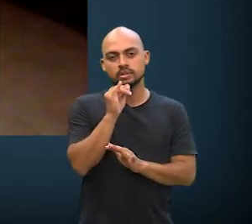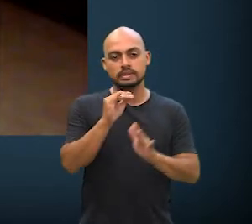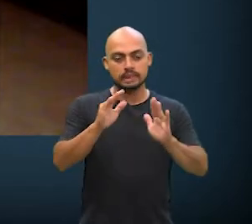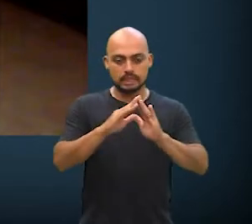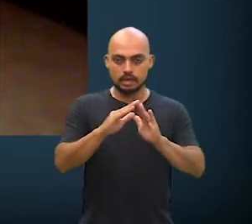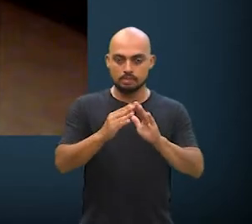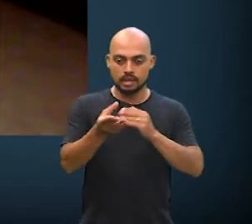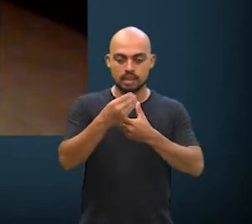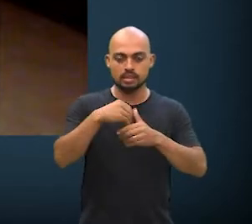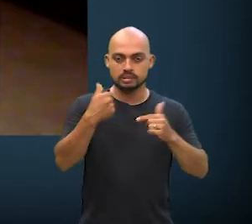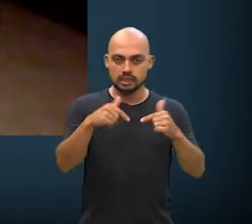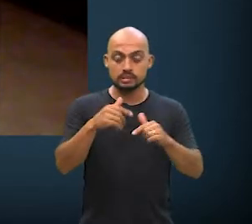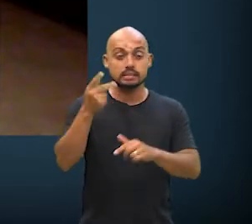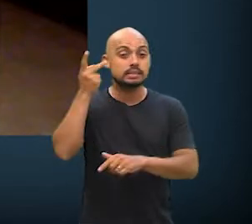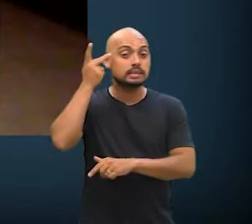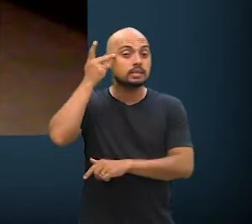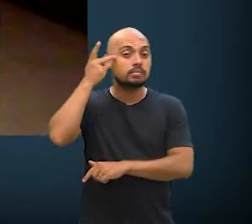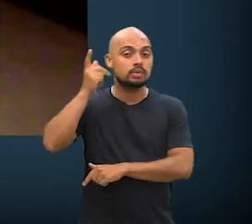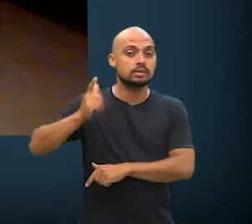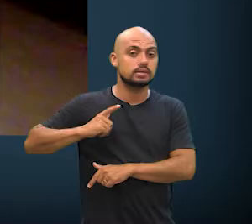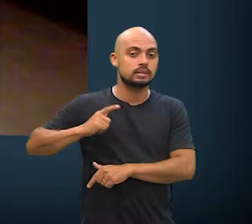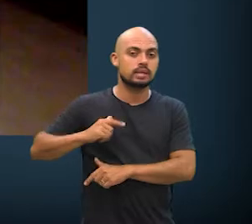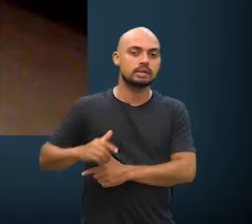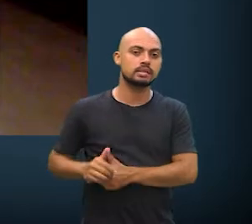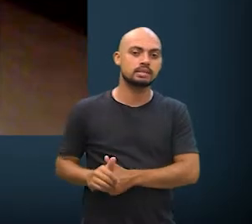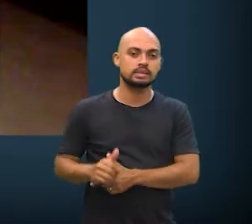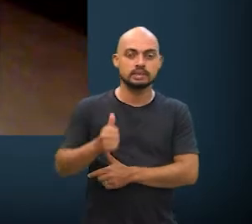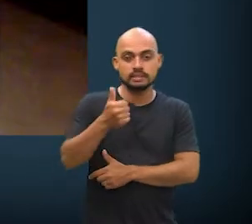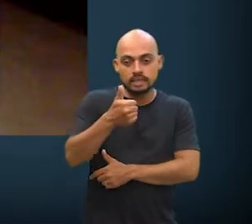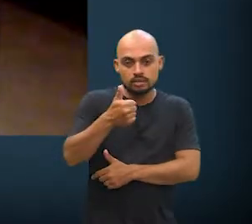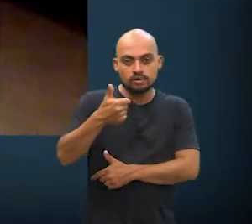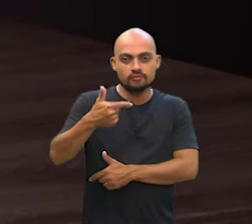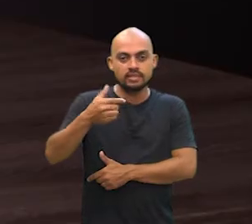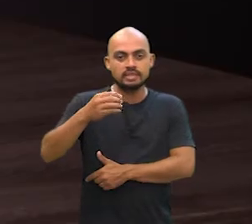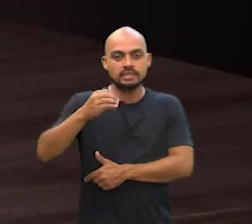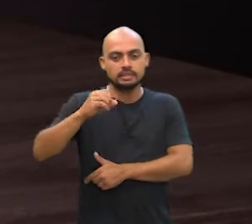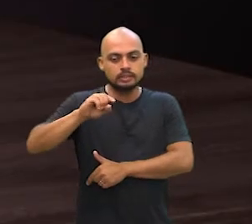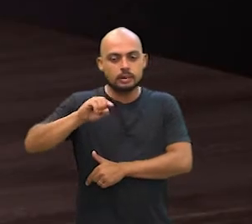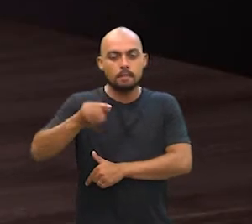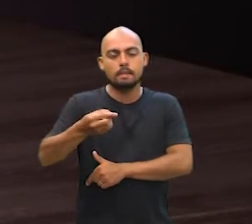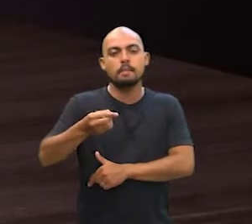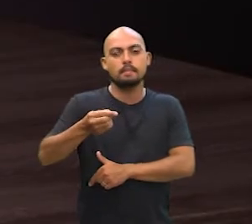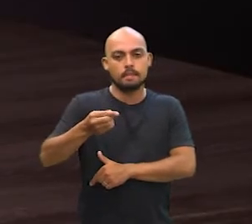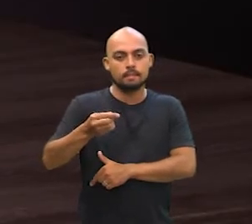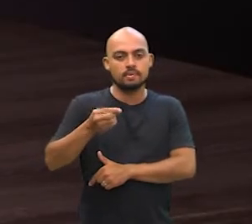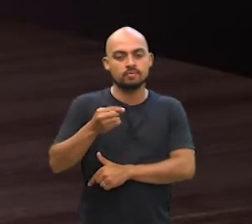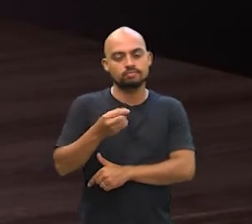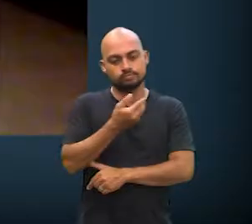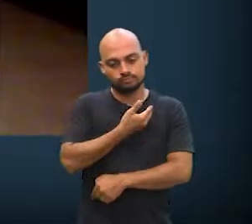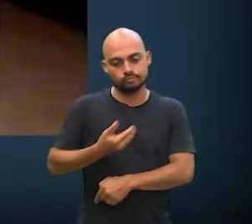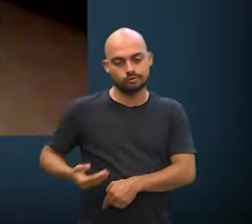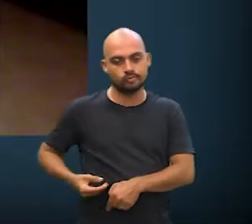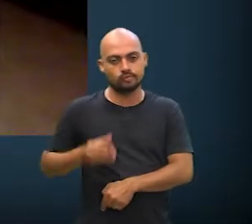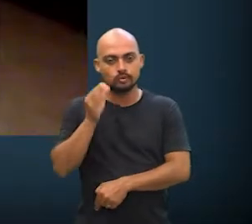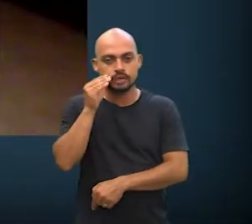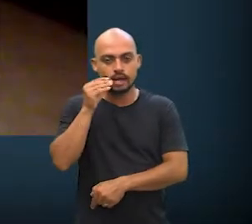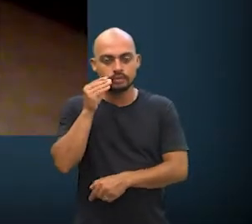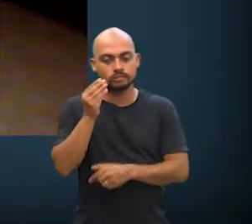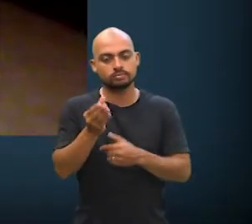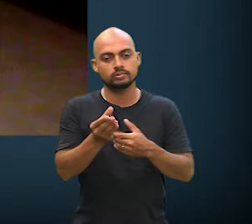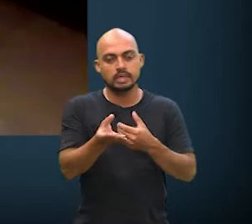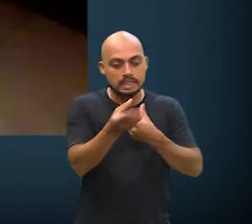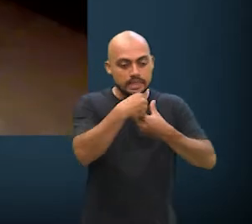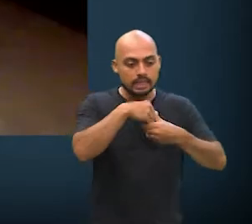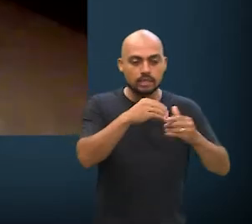só, São Paulo colocou basicamente 120 mil servidores públicos para poder trabalhar dentro de casa. Sim. Quando os grandes, quando